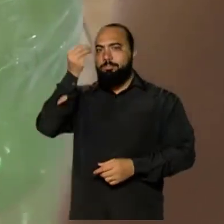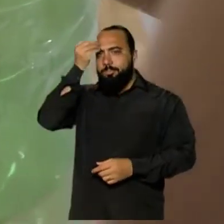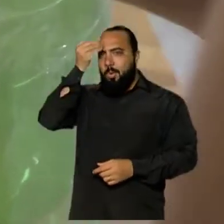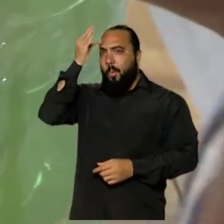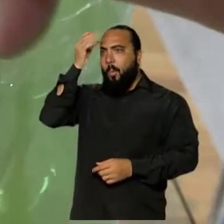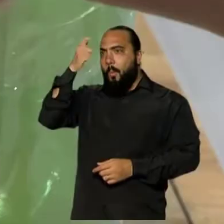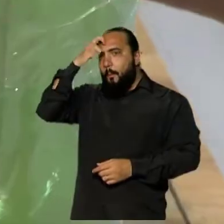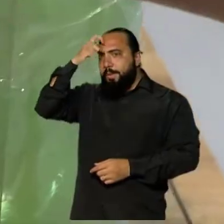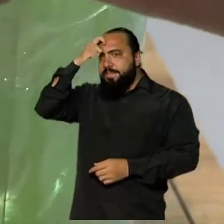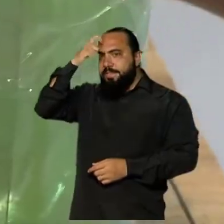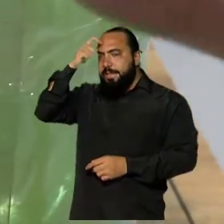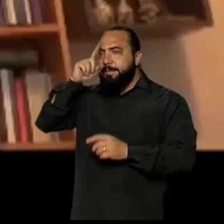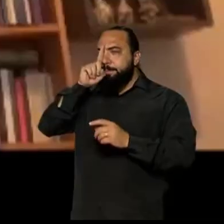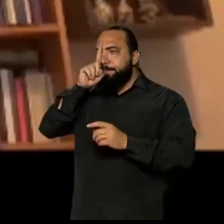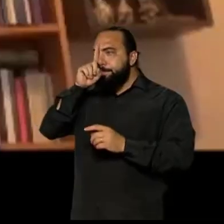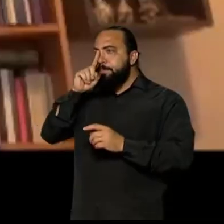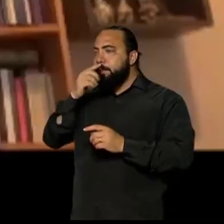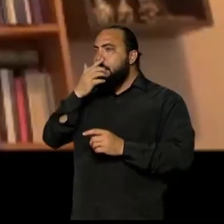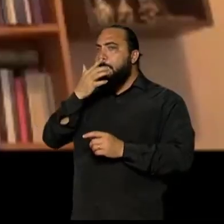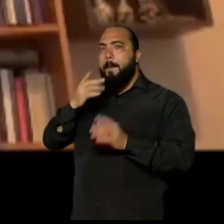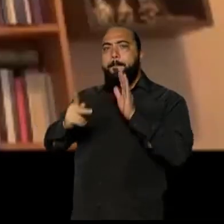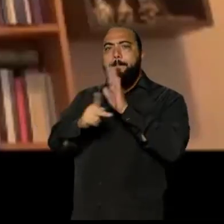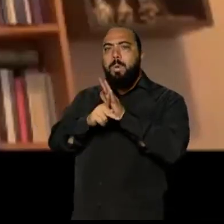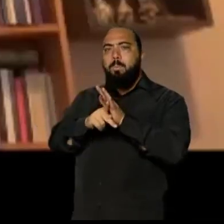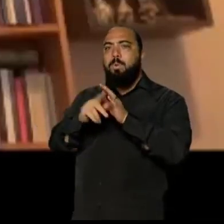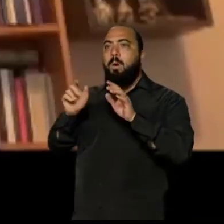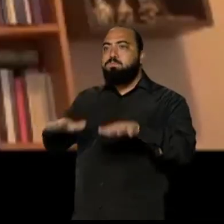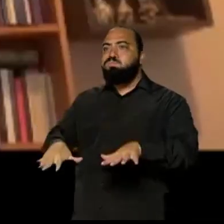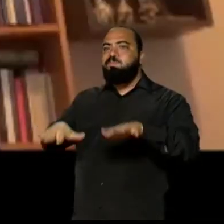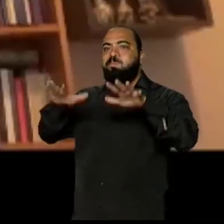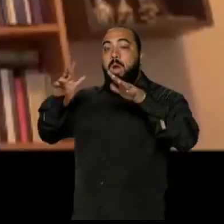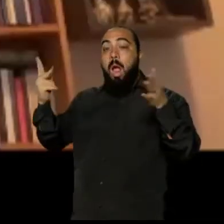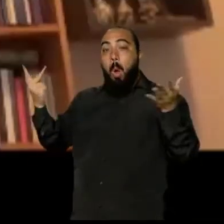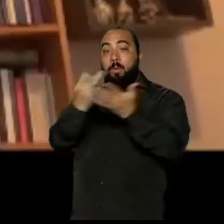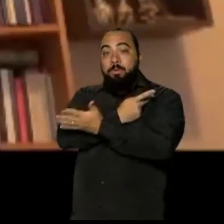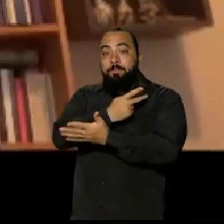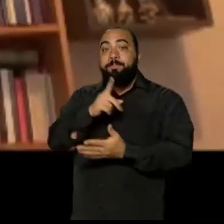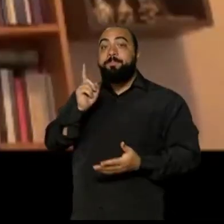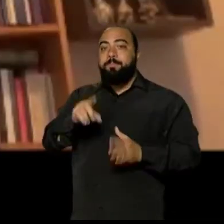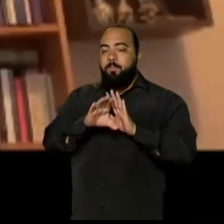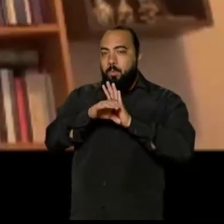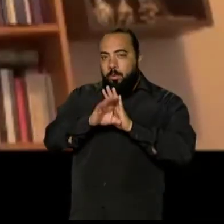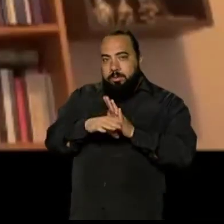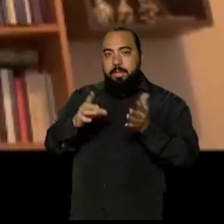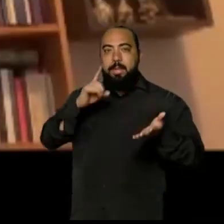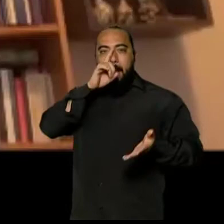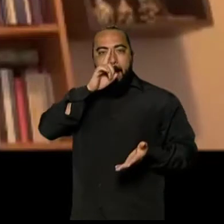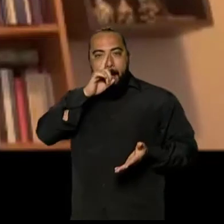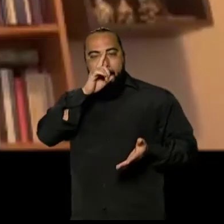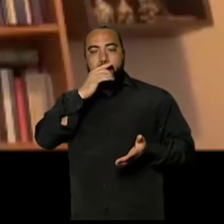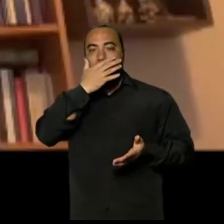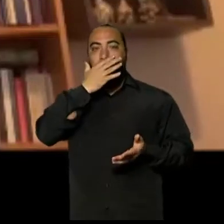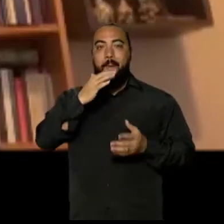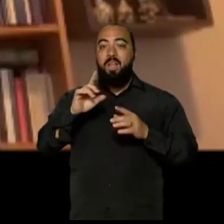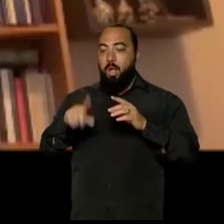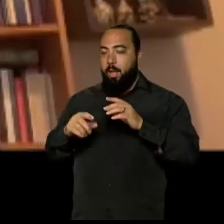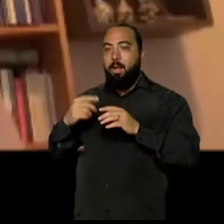crítica sobre o fenômeno de inundações, então trabalhando conceitos como risco,